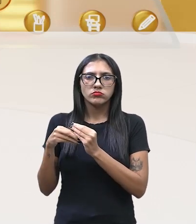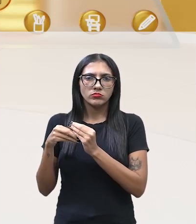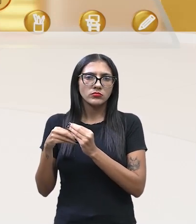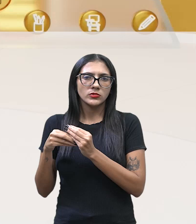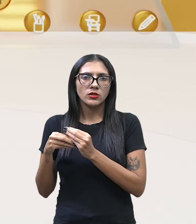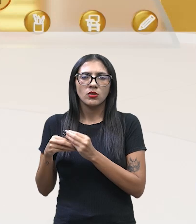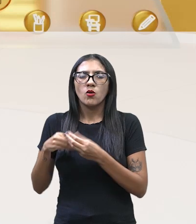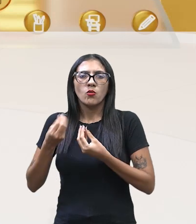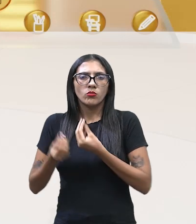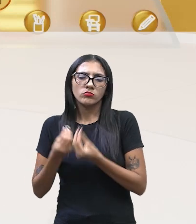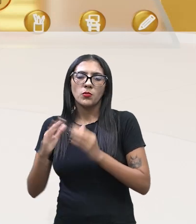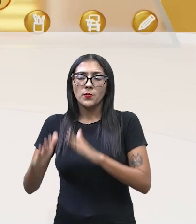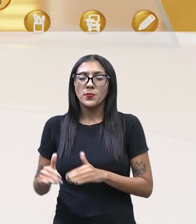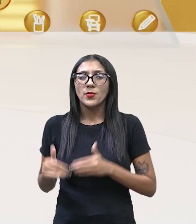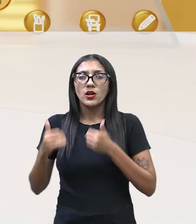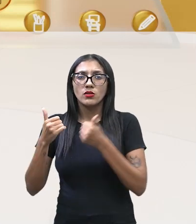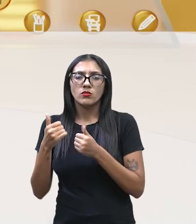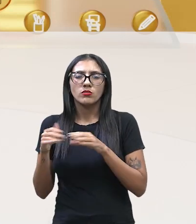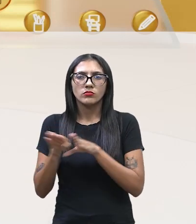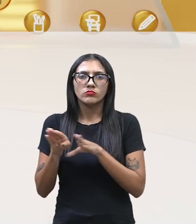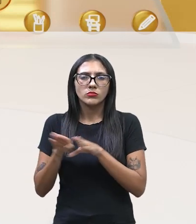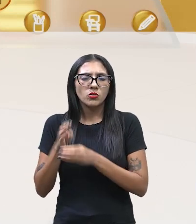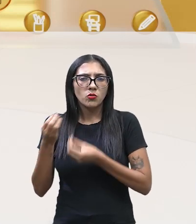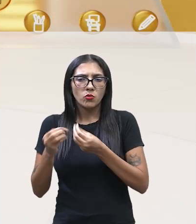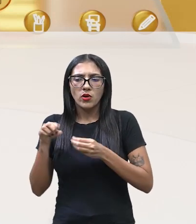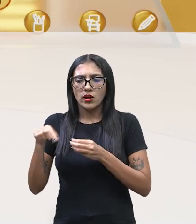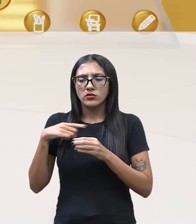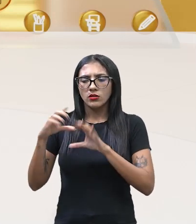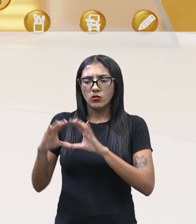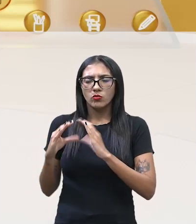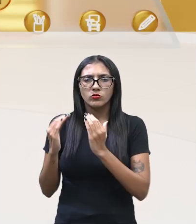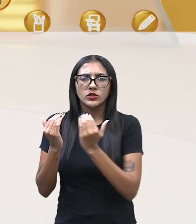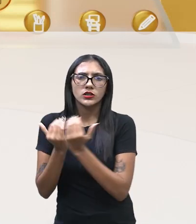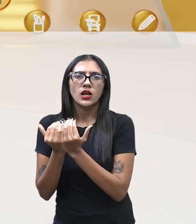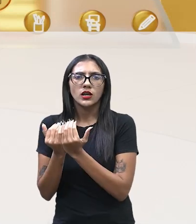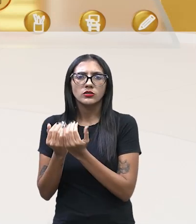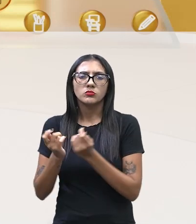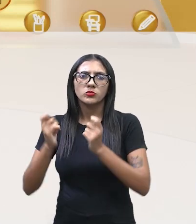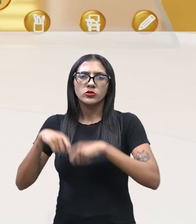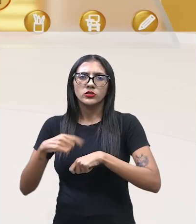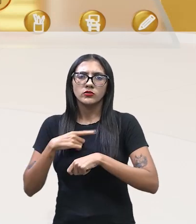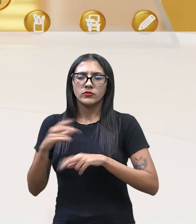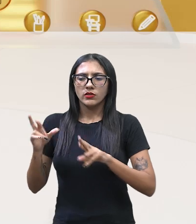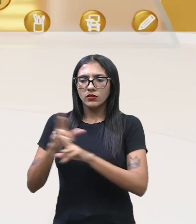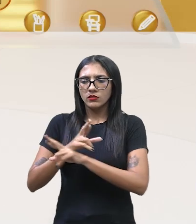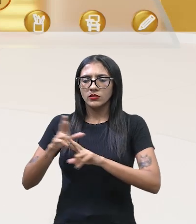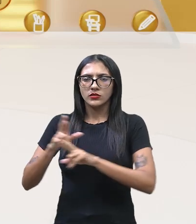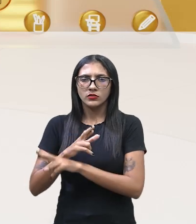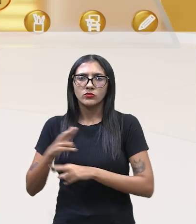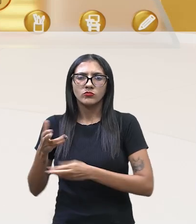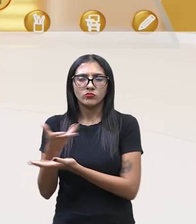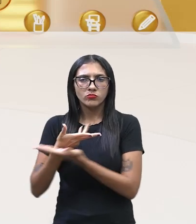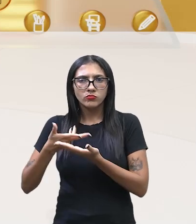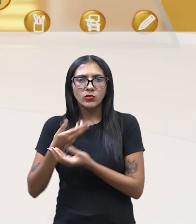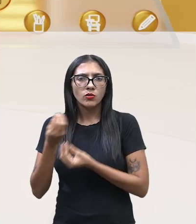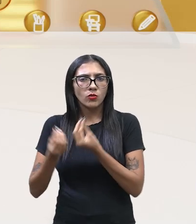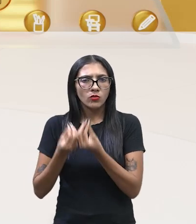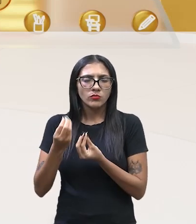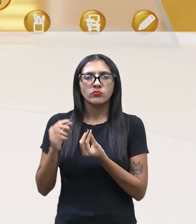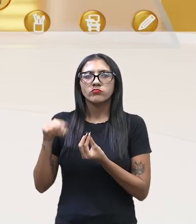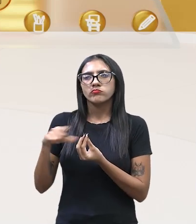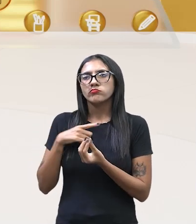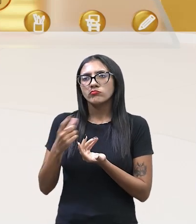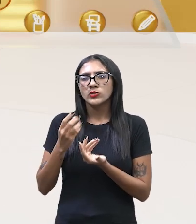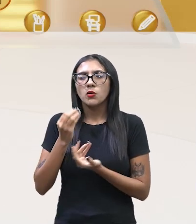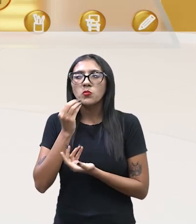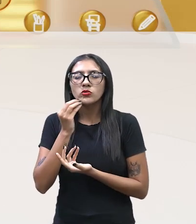comunidade. Como é que eu vou poder inserir essa comunidade dentro do negócio? Né? Como é que eu vou fazer com que eles sejam ali